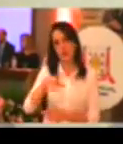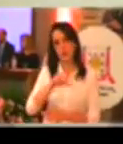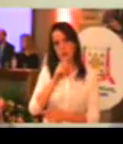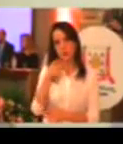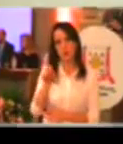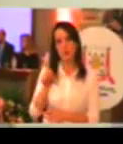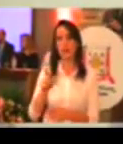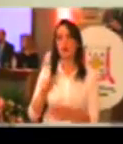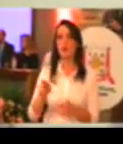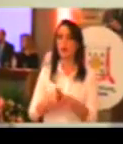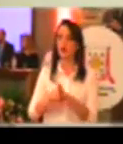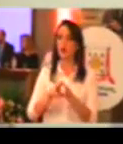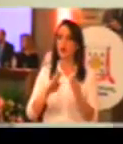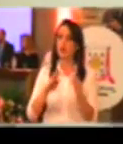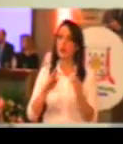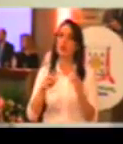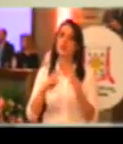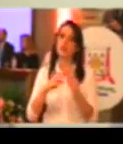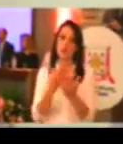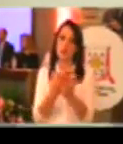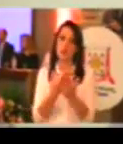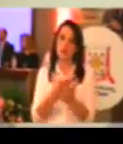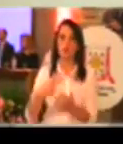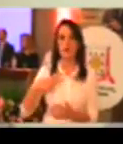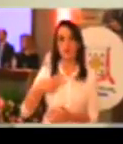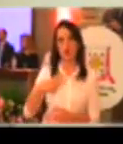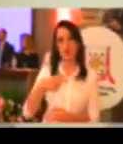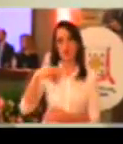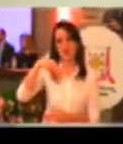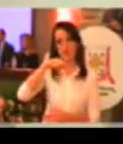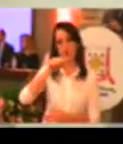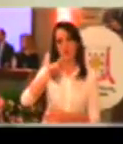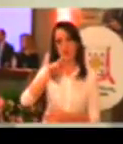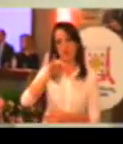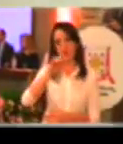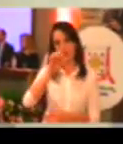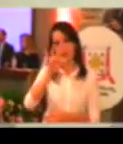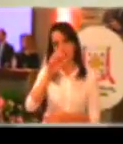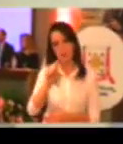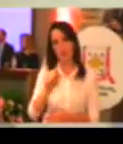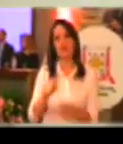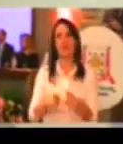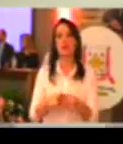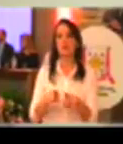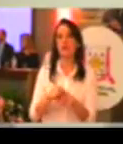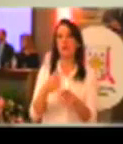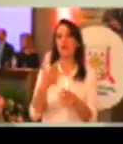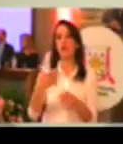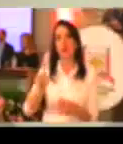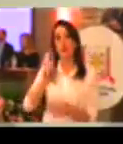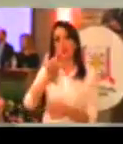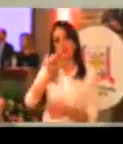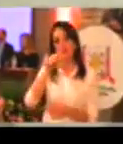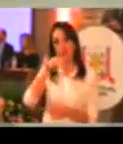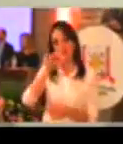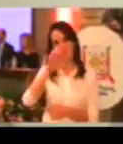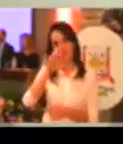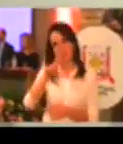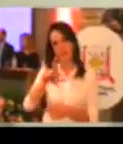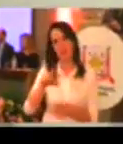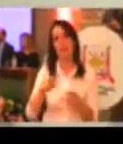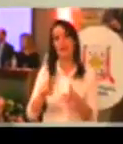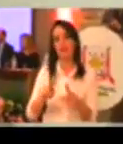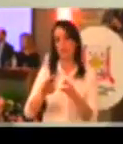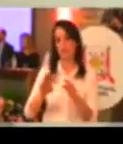representando o Colégio Marista, Padre Maico, diretor do Colégio Rogacionista, Daniel Correia